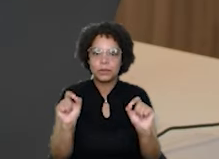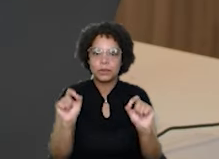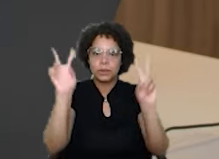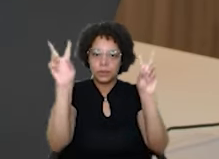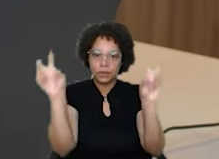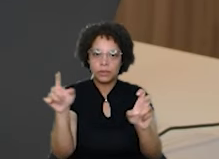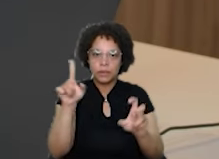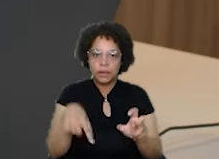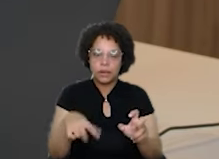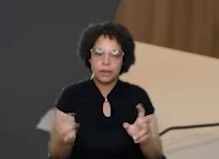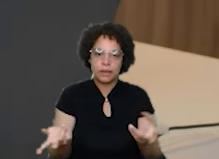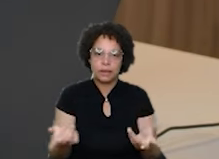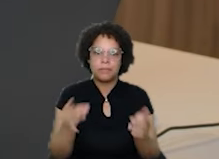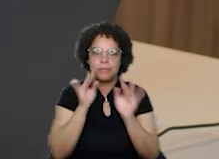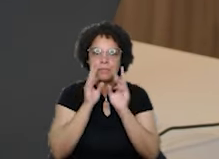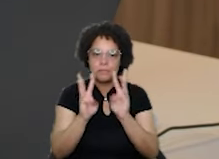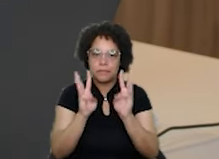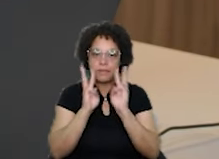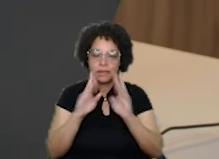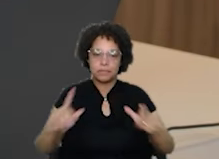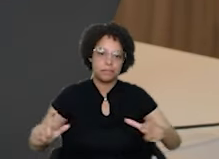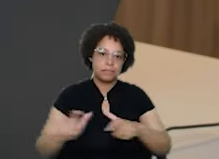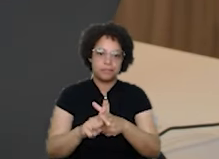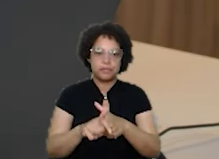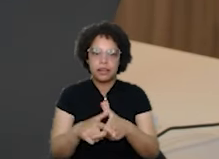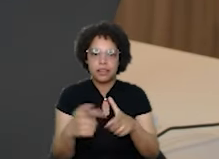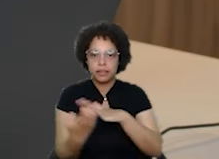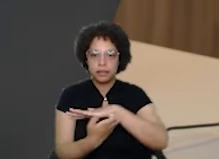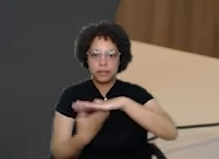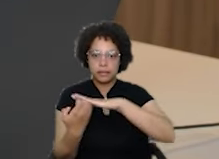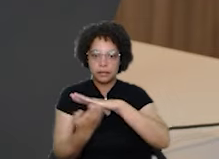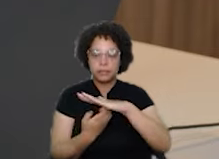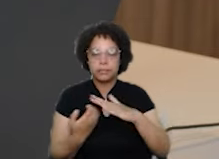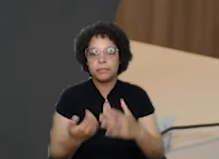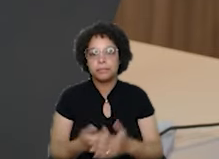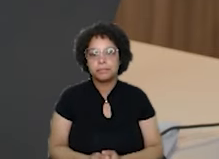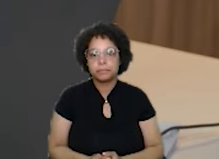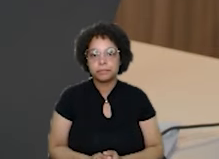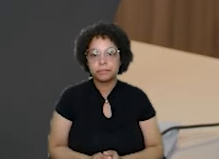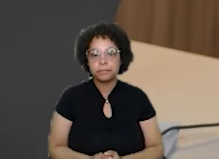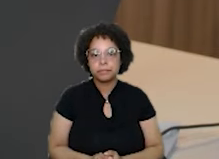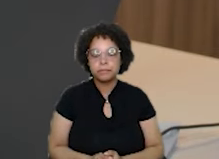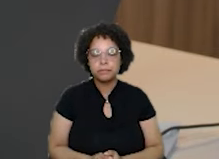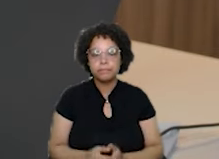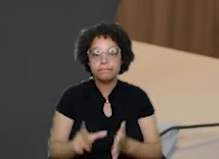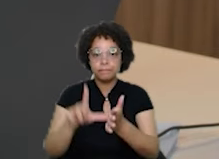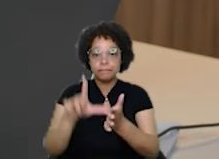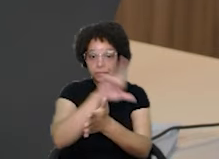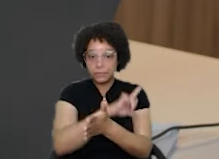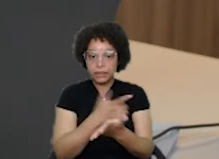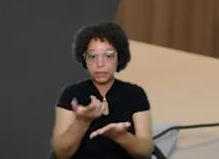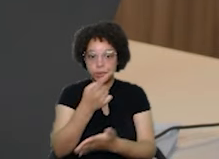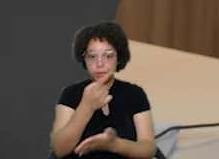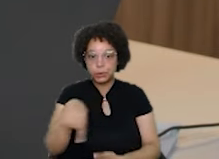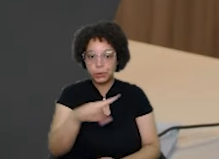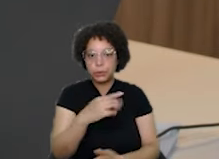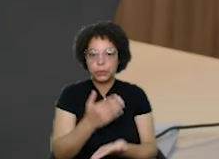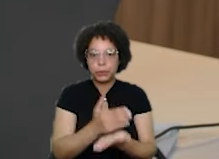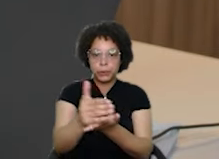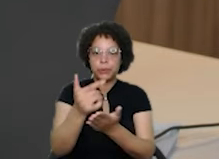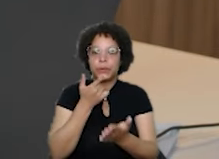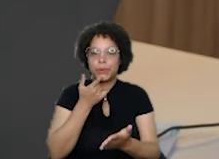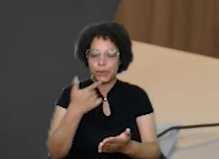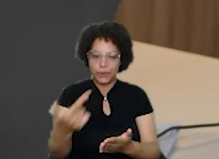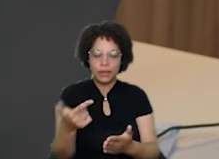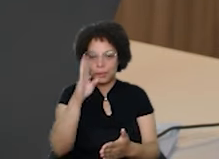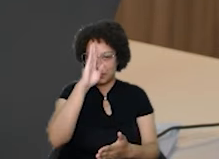digital para pequenas empresas pequenos negócios enfim eh e antes da gente começar a falar Eh sobre